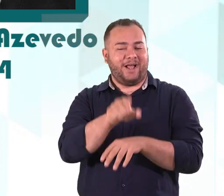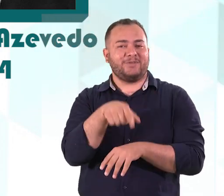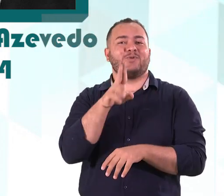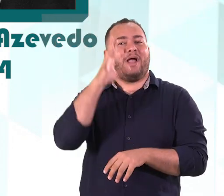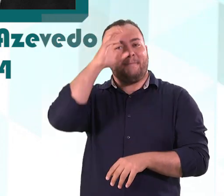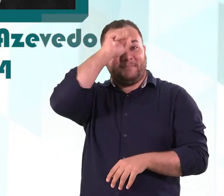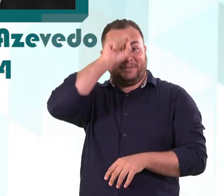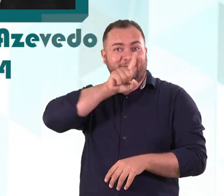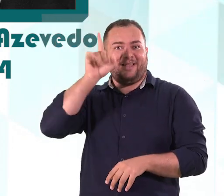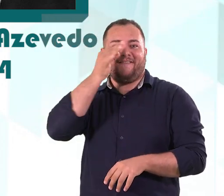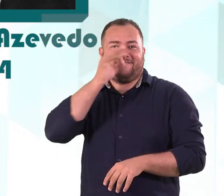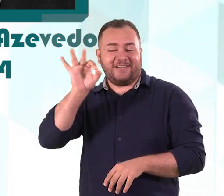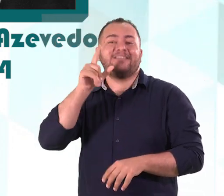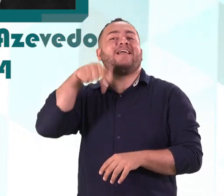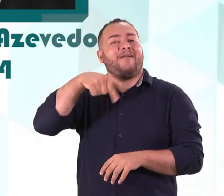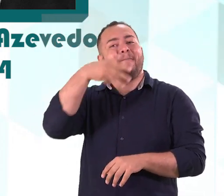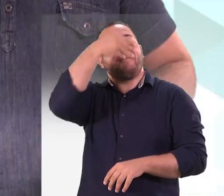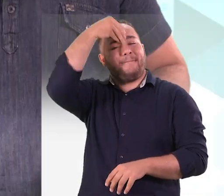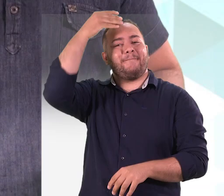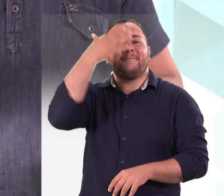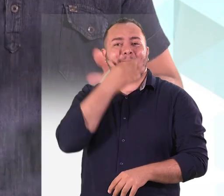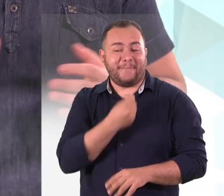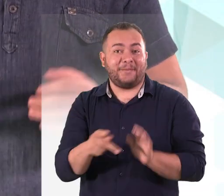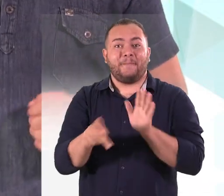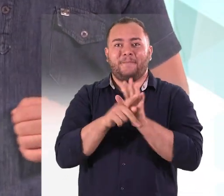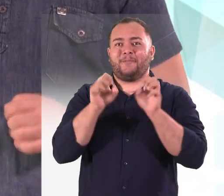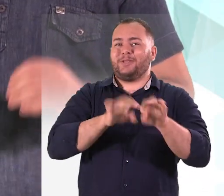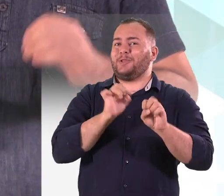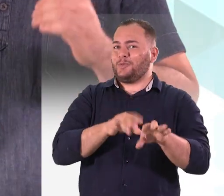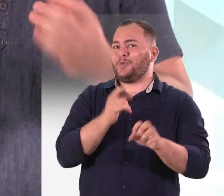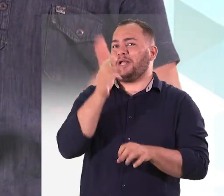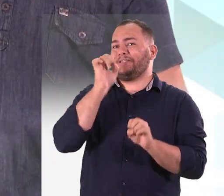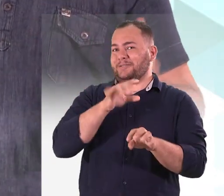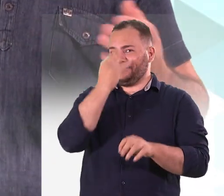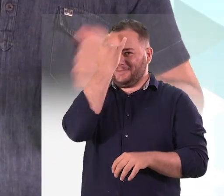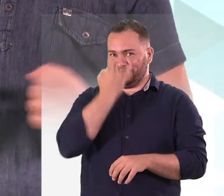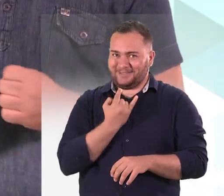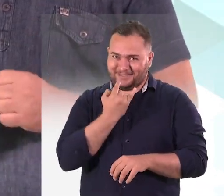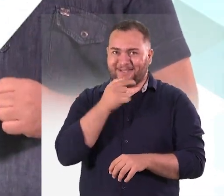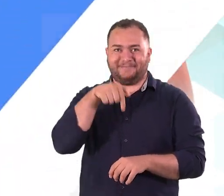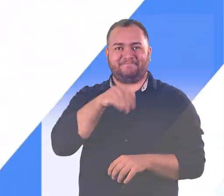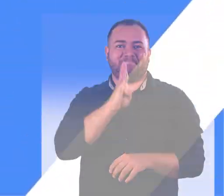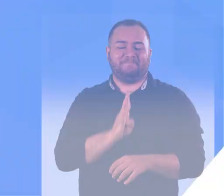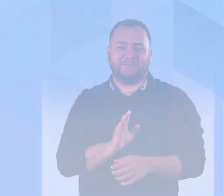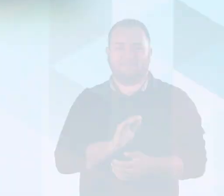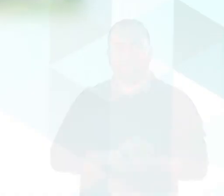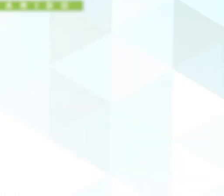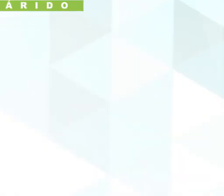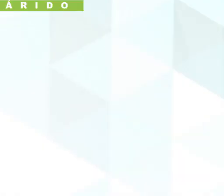código ainda na frança e se tornou então o patrono da educação dê certo no brasil